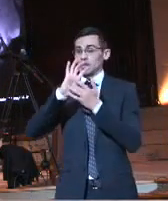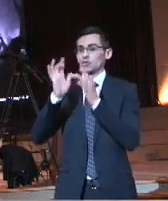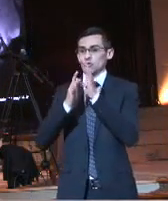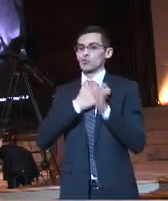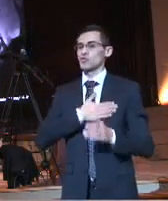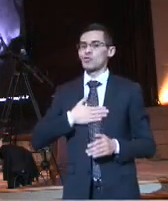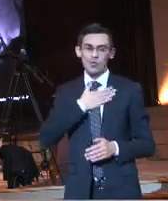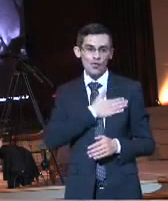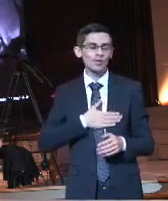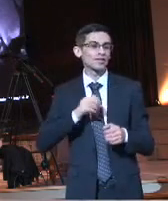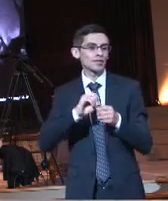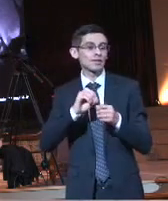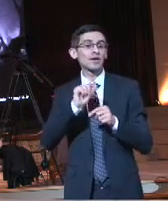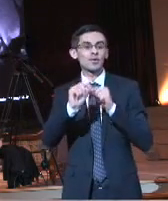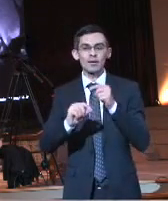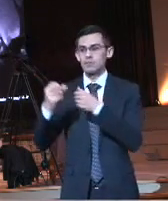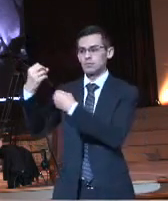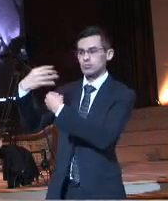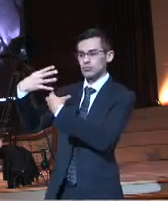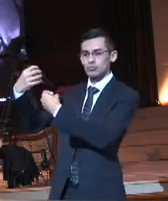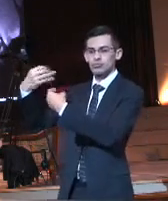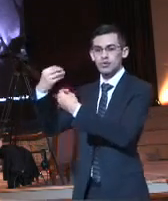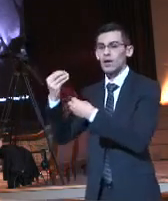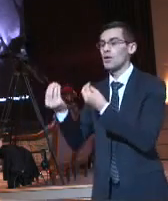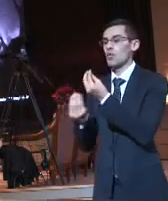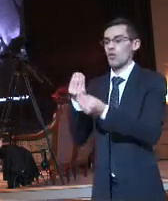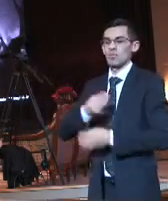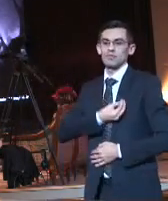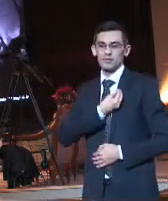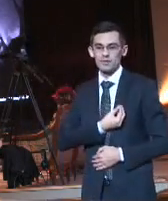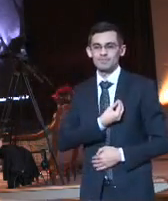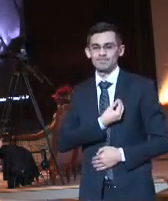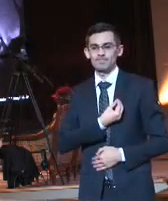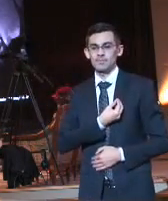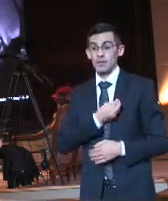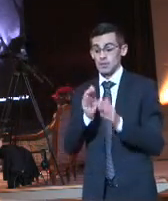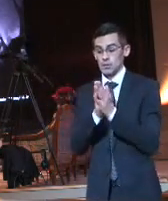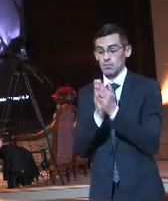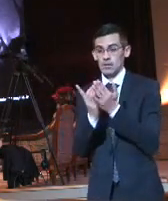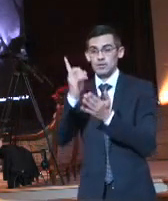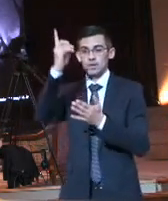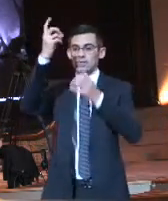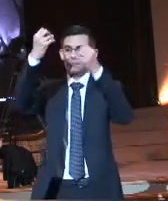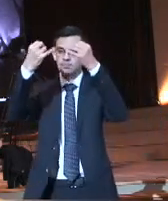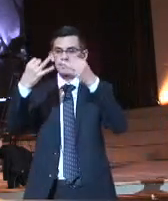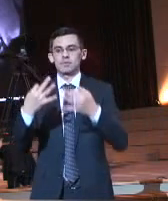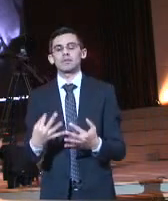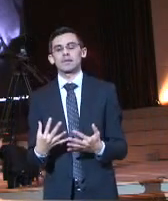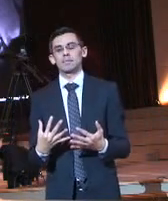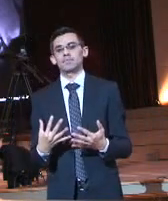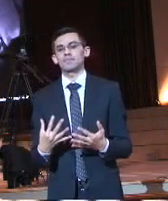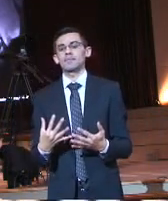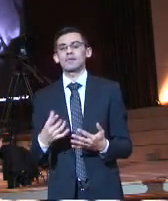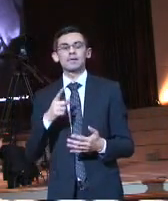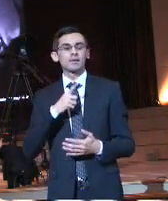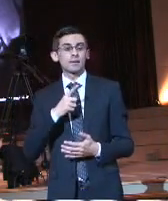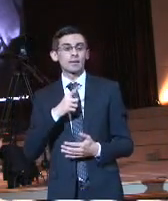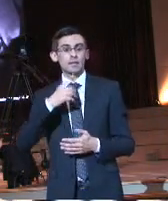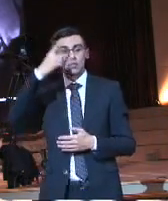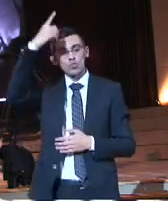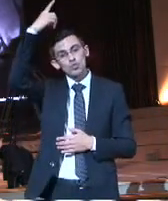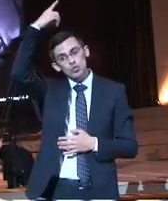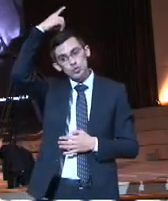fazer é nos ensinar a viver. E a palavra de Deus nos diz que há um